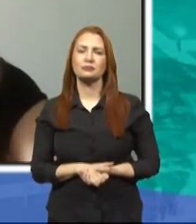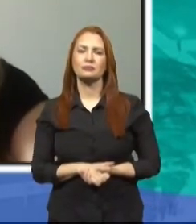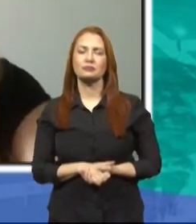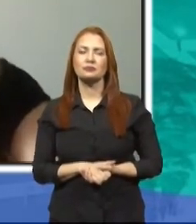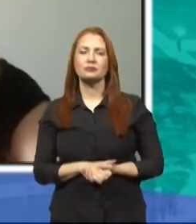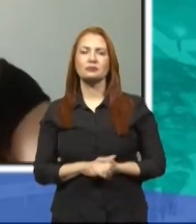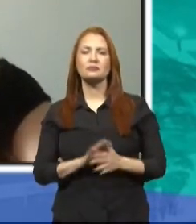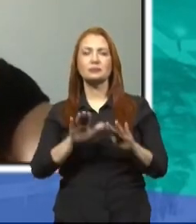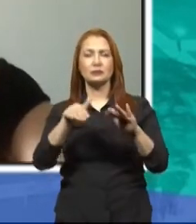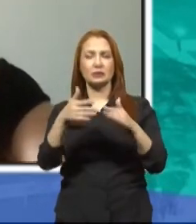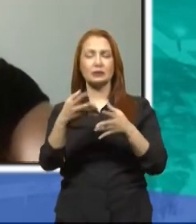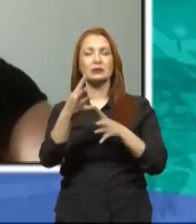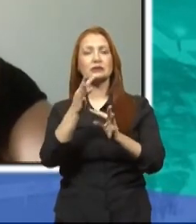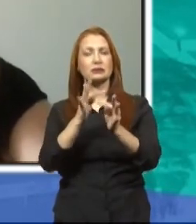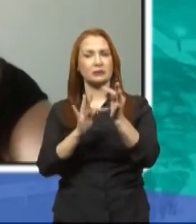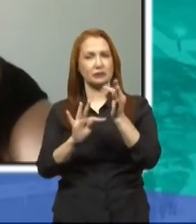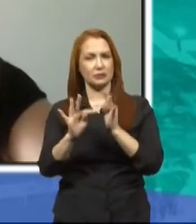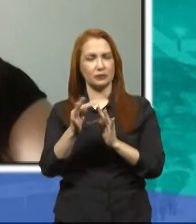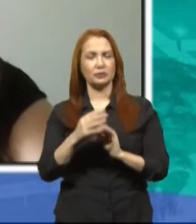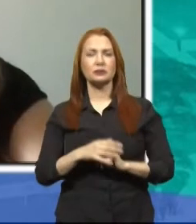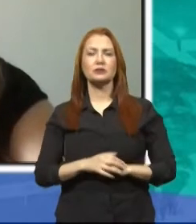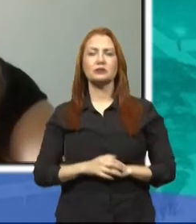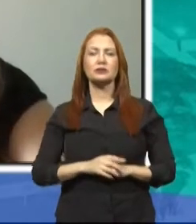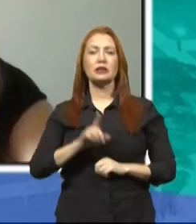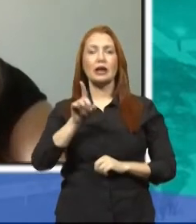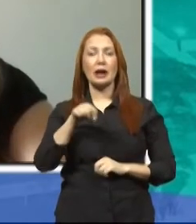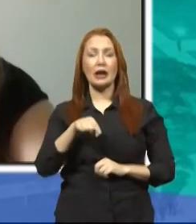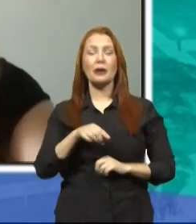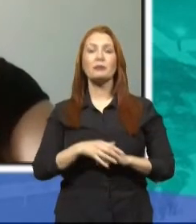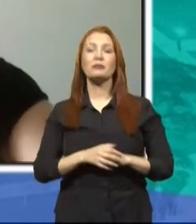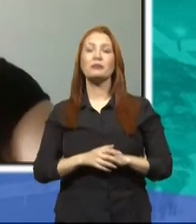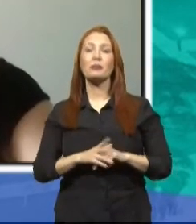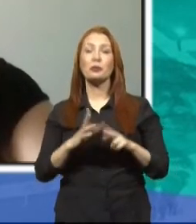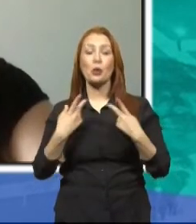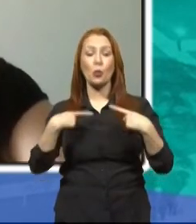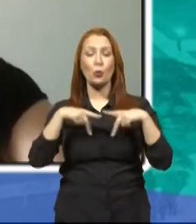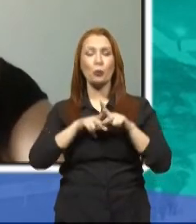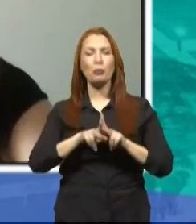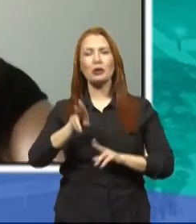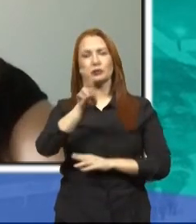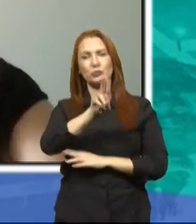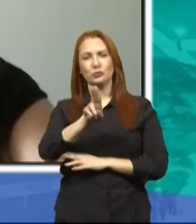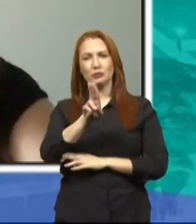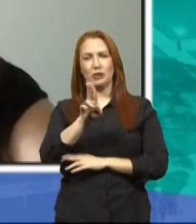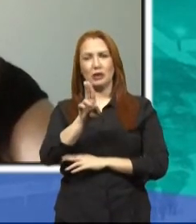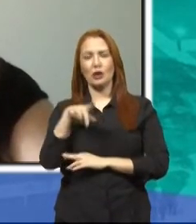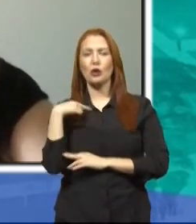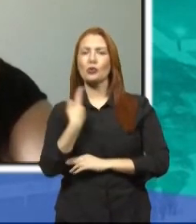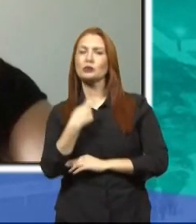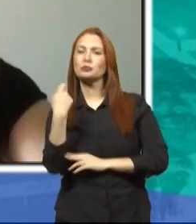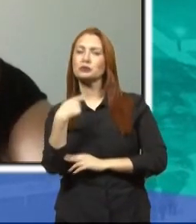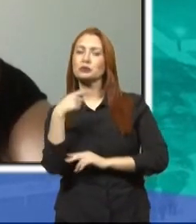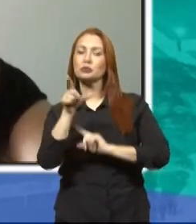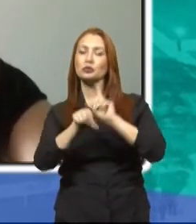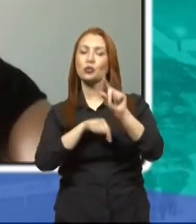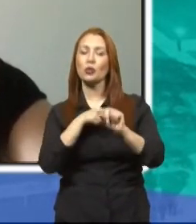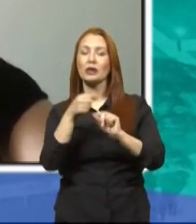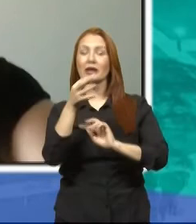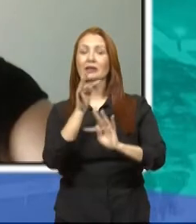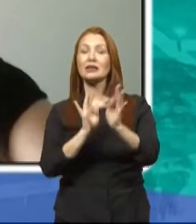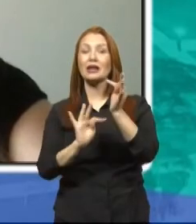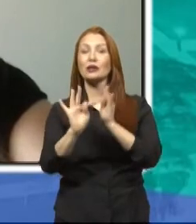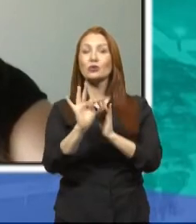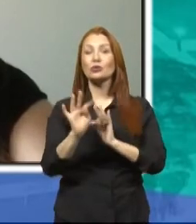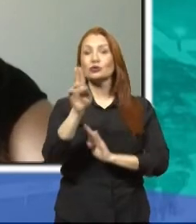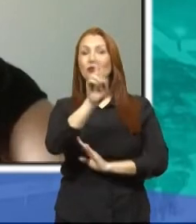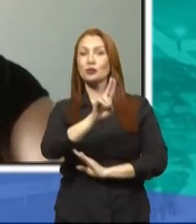Então, a tecnologia, ela está aí para os humanos. Nós devemos escolher que tecnologia queremos, o que